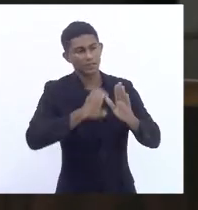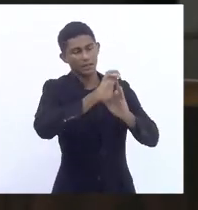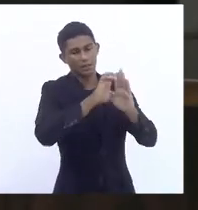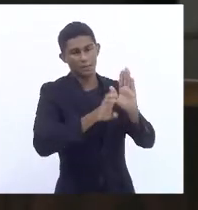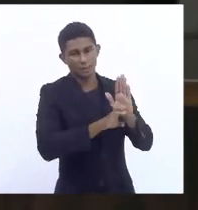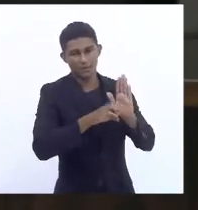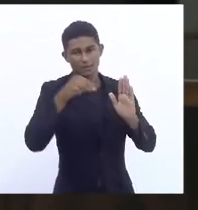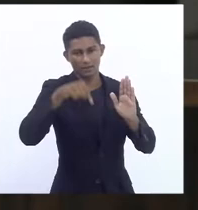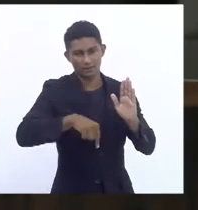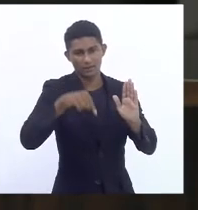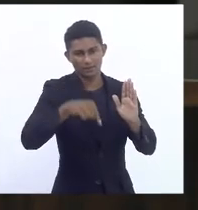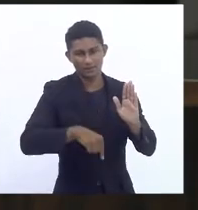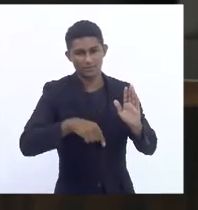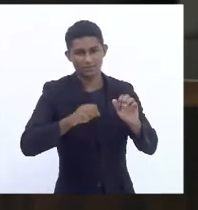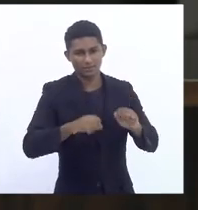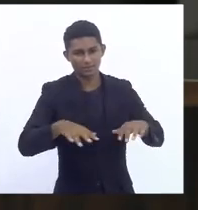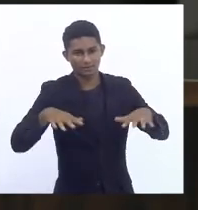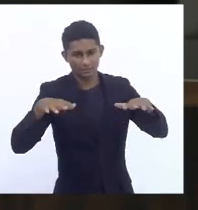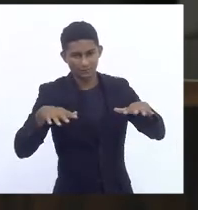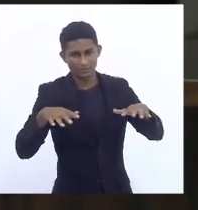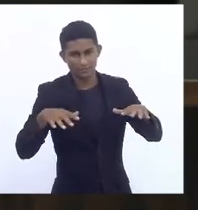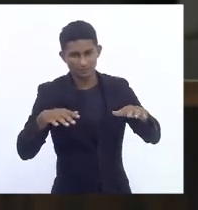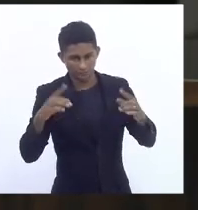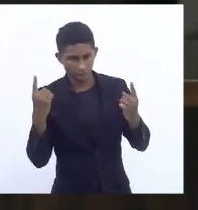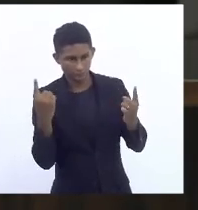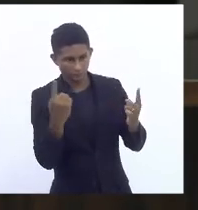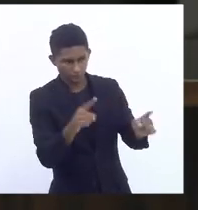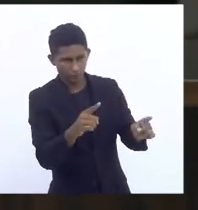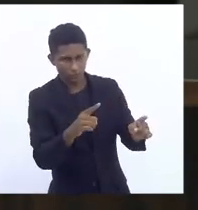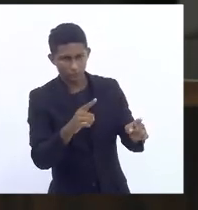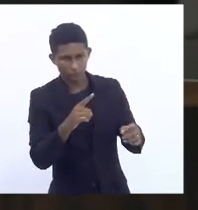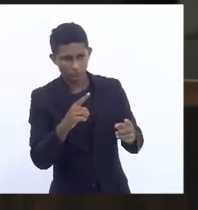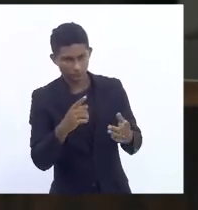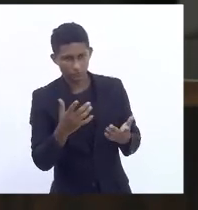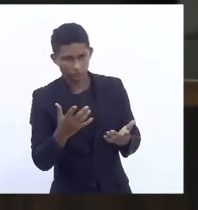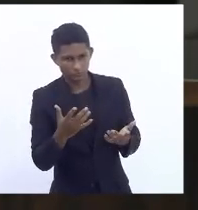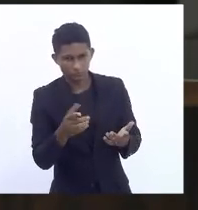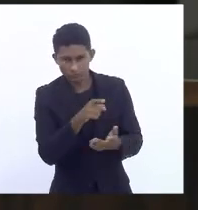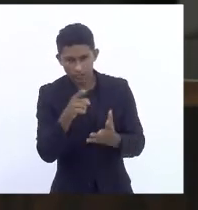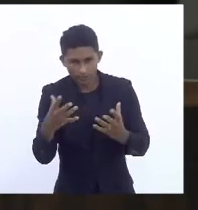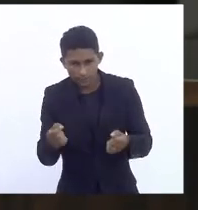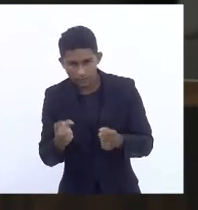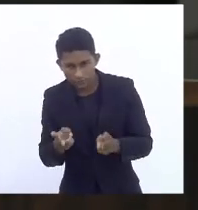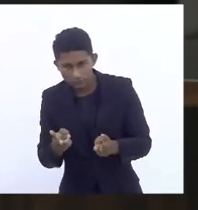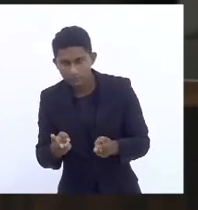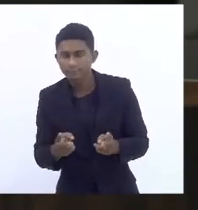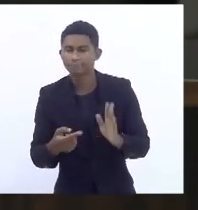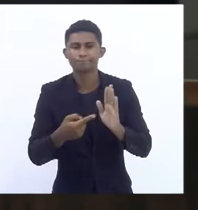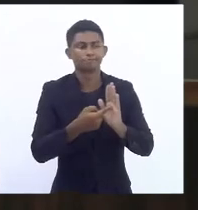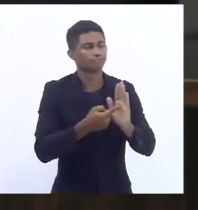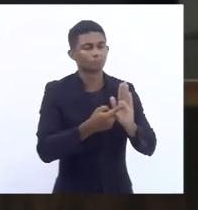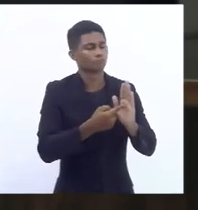plenário. Voto contrário. Senhores que aprovam, permaneçam como estão, rejeitado.